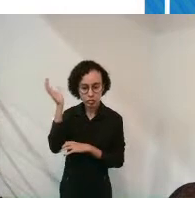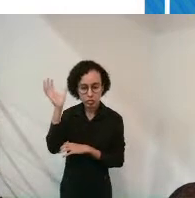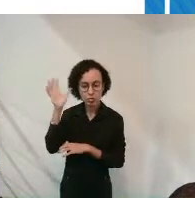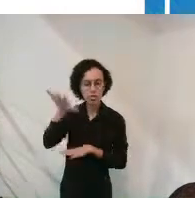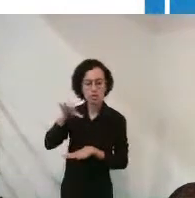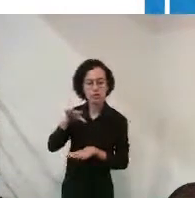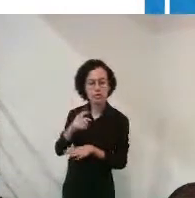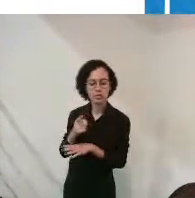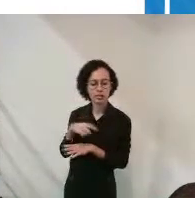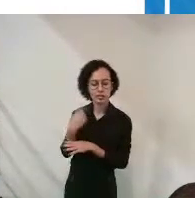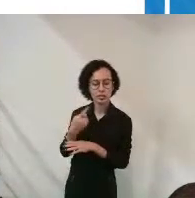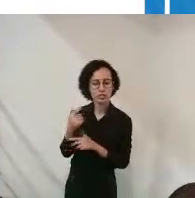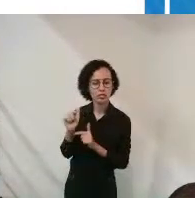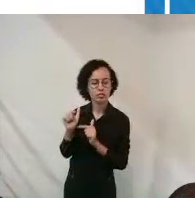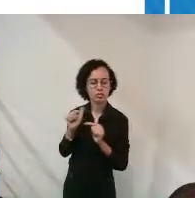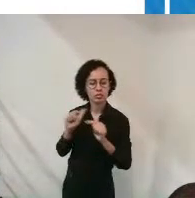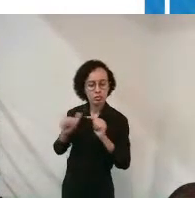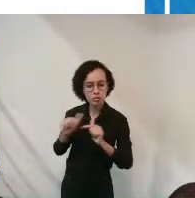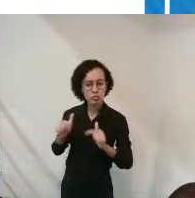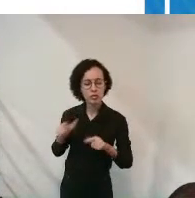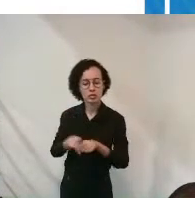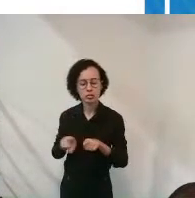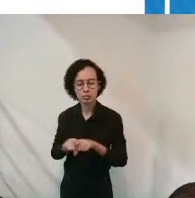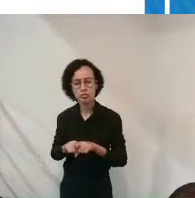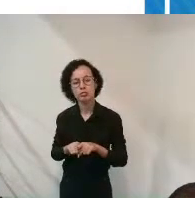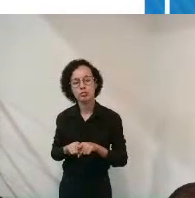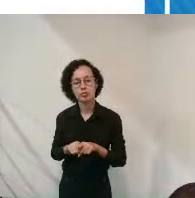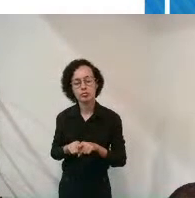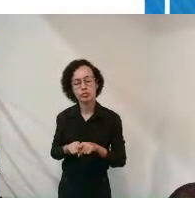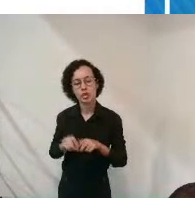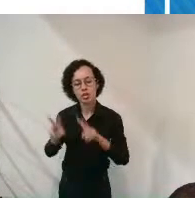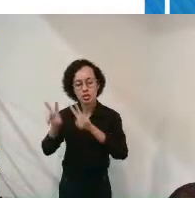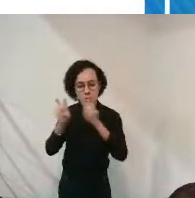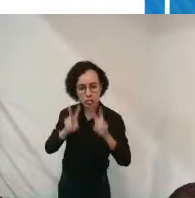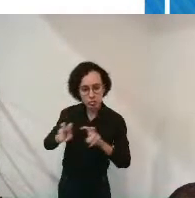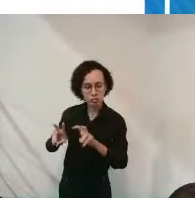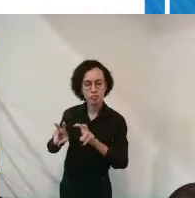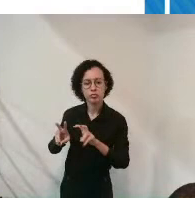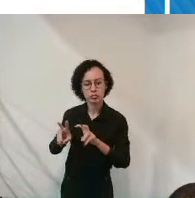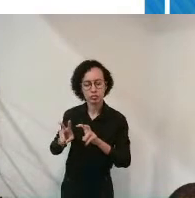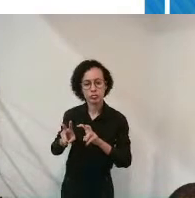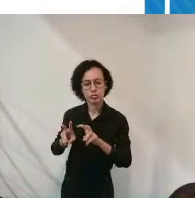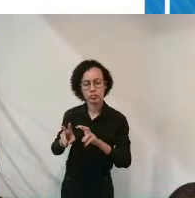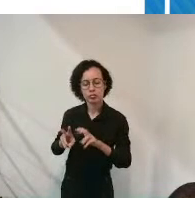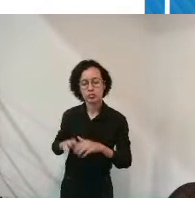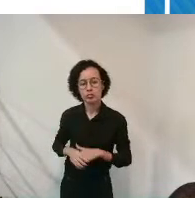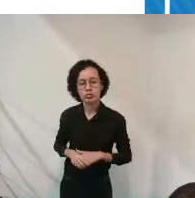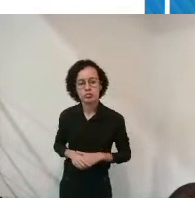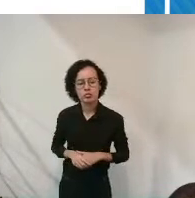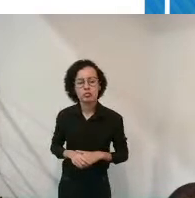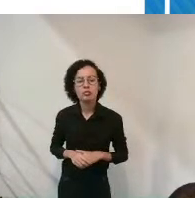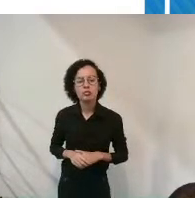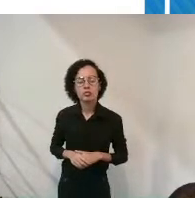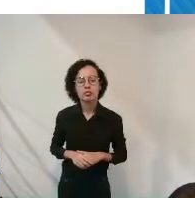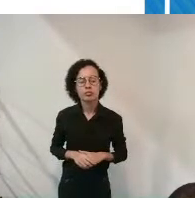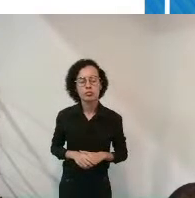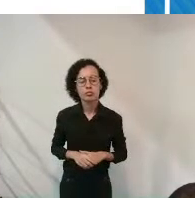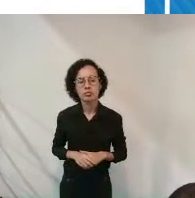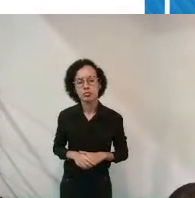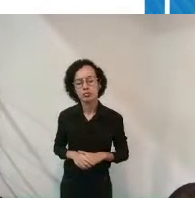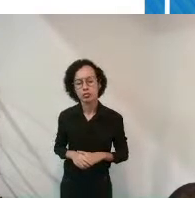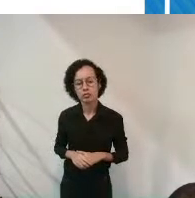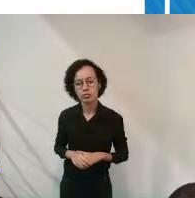gente trabalhe, inclusive, questões de antropoceno e